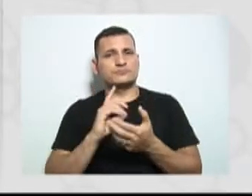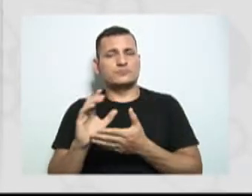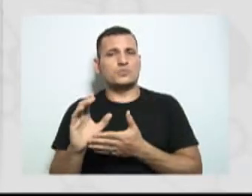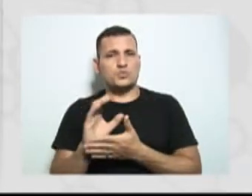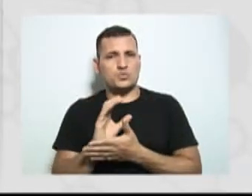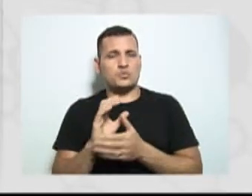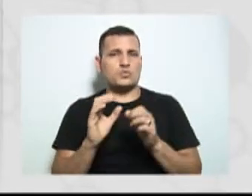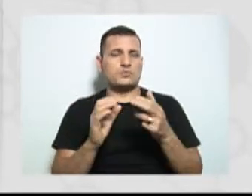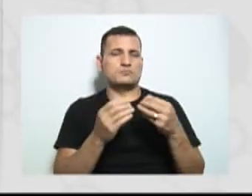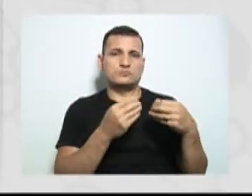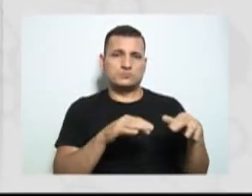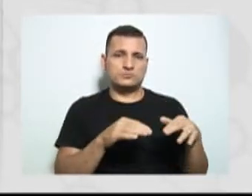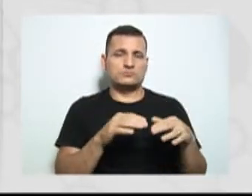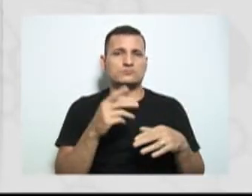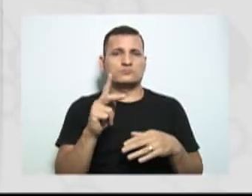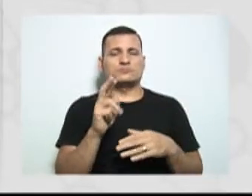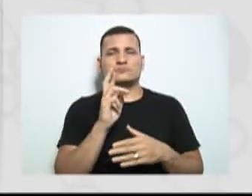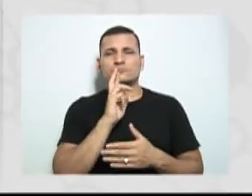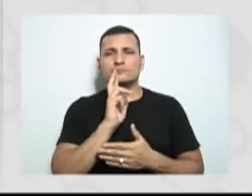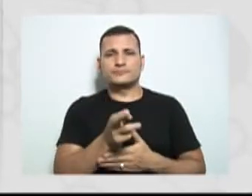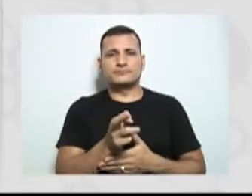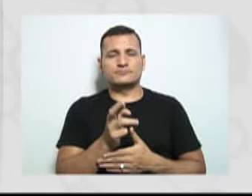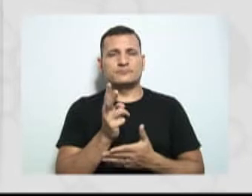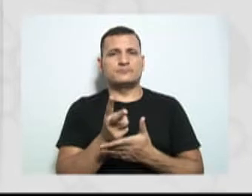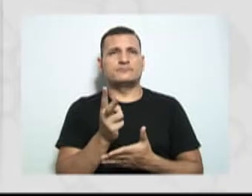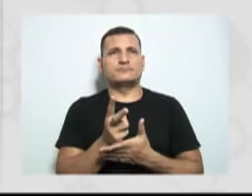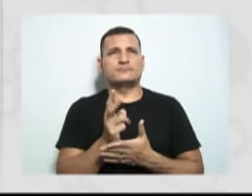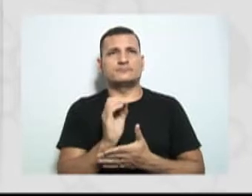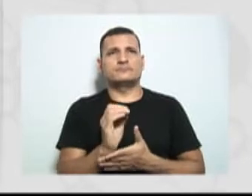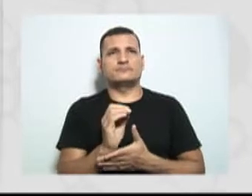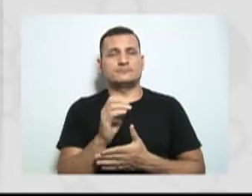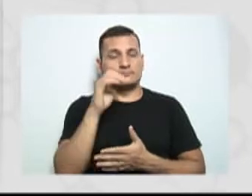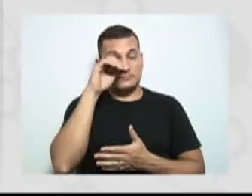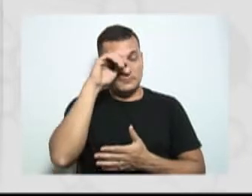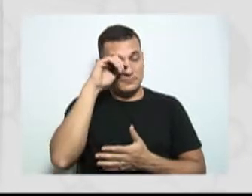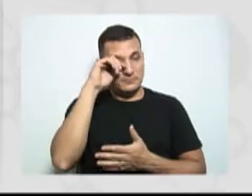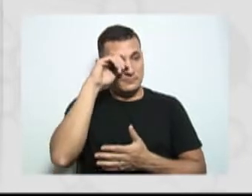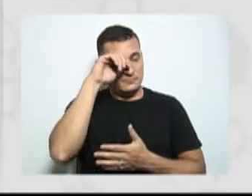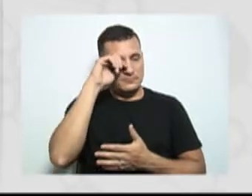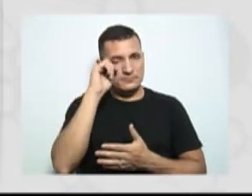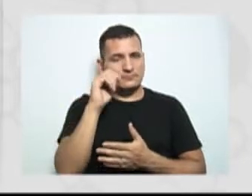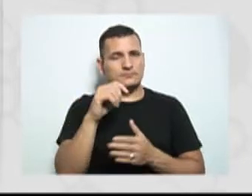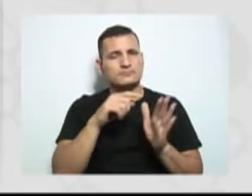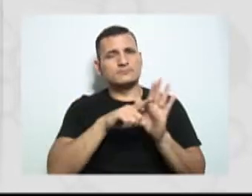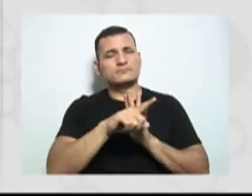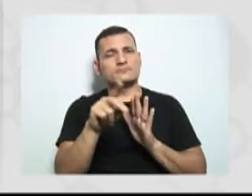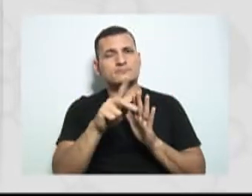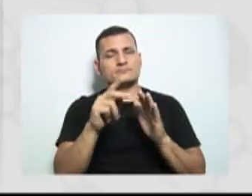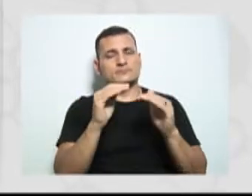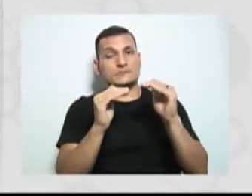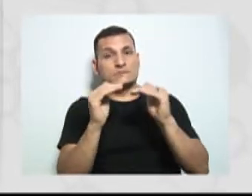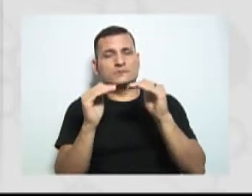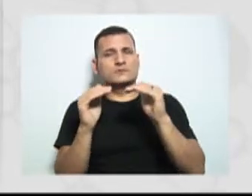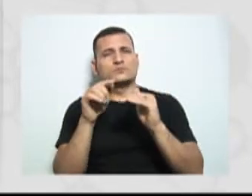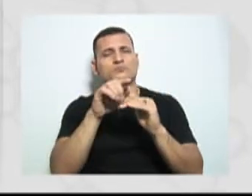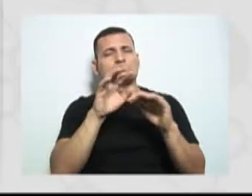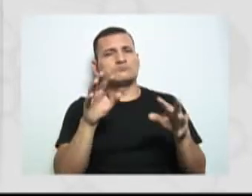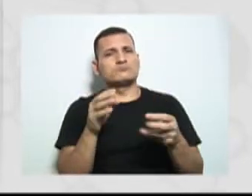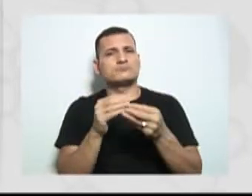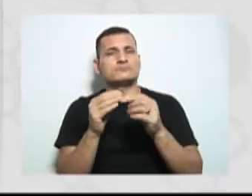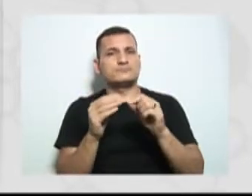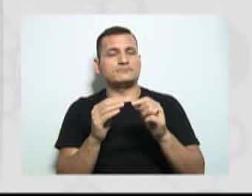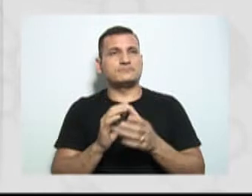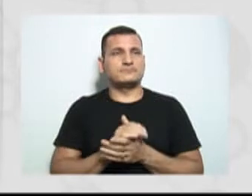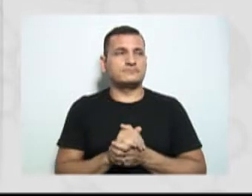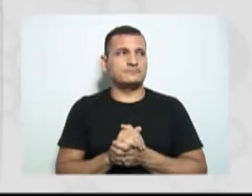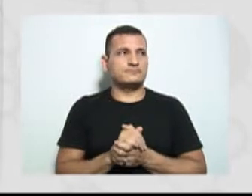sempre 0. Professora Fernanda, com relação ao ponto de equilíbrio, o que a senhora tem a acrescentar? Bom,